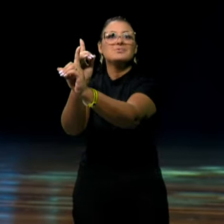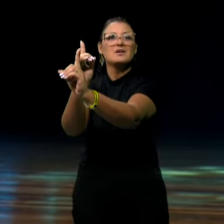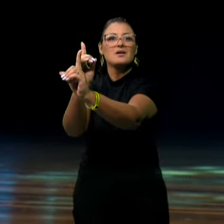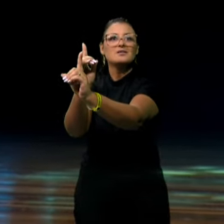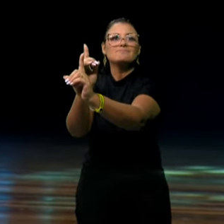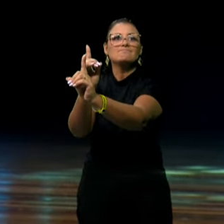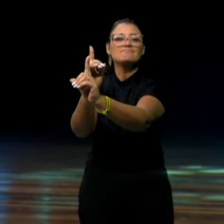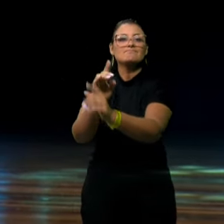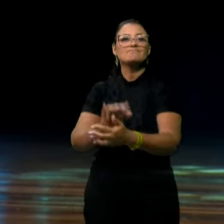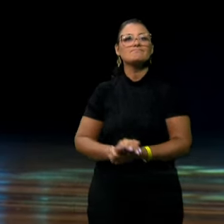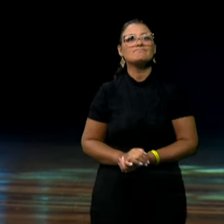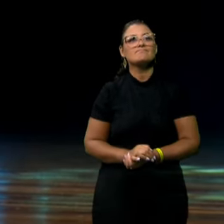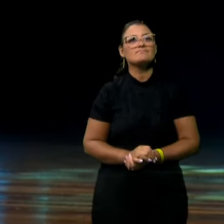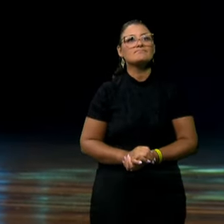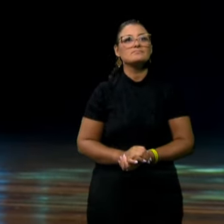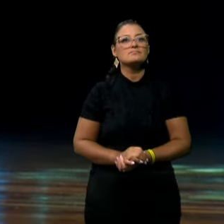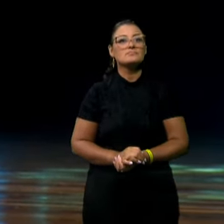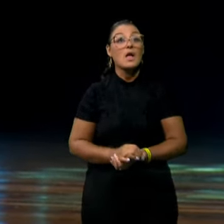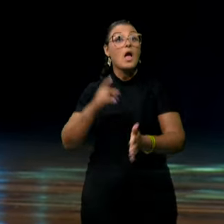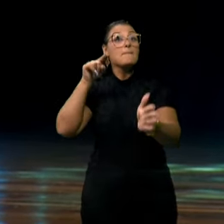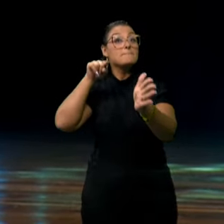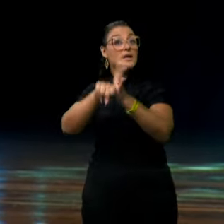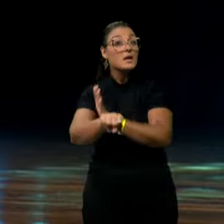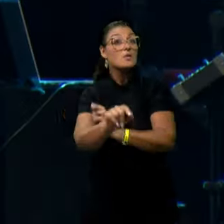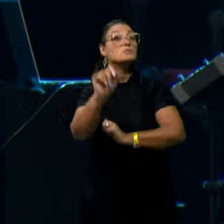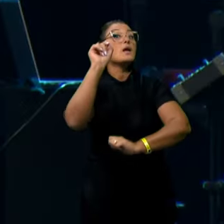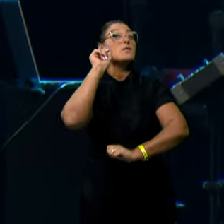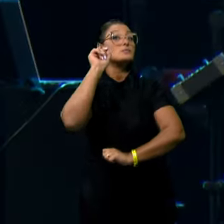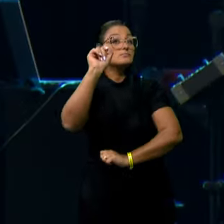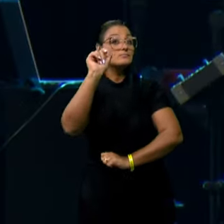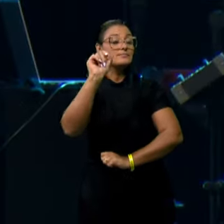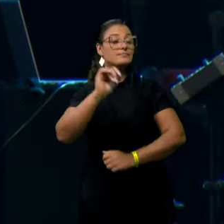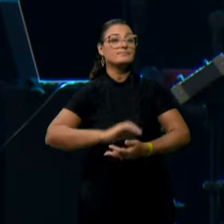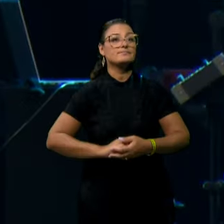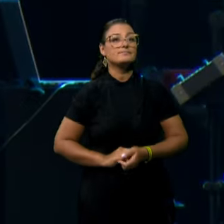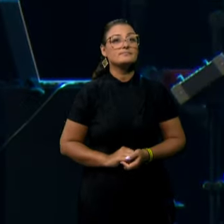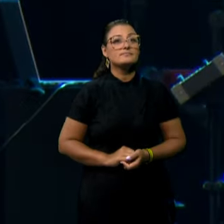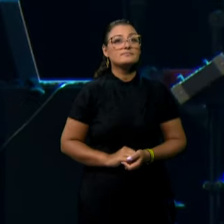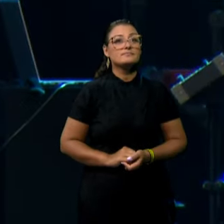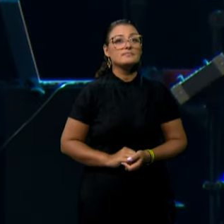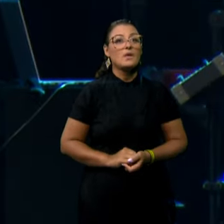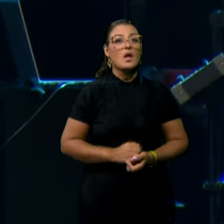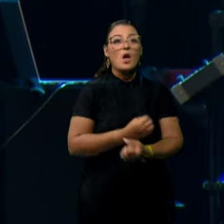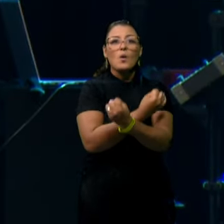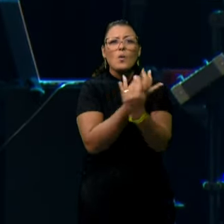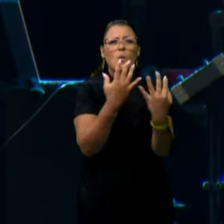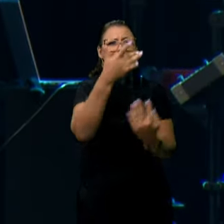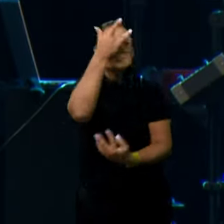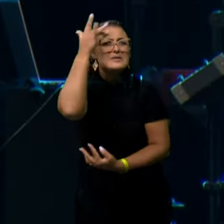saiu de novo agora minha pergunta para você ser com todos vocês Estão dispostos